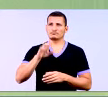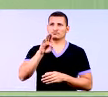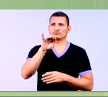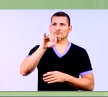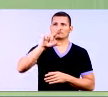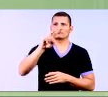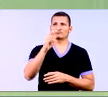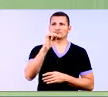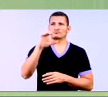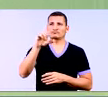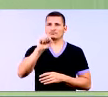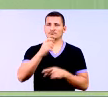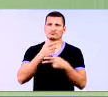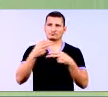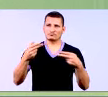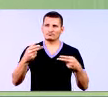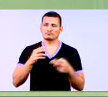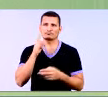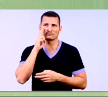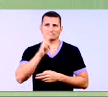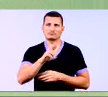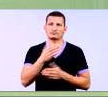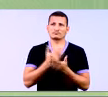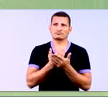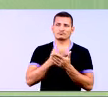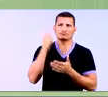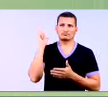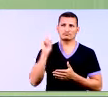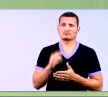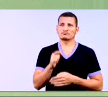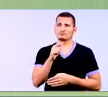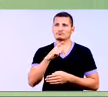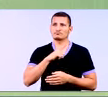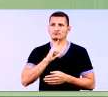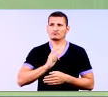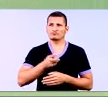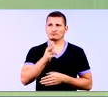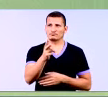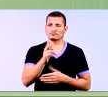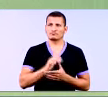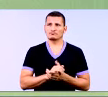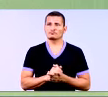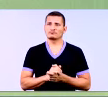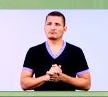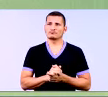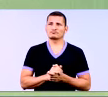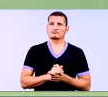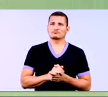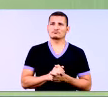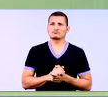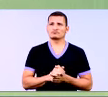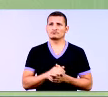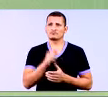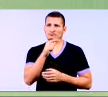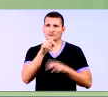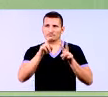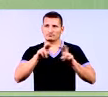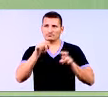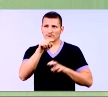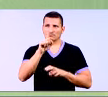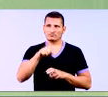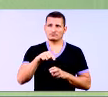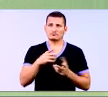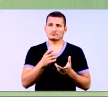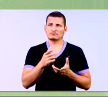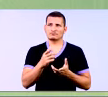gente já viu, né? Nas outras aulas. Então aqui eu tenho, continuando a especificação desse computador. Aqui eu estou falando do